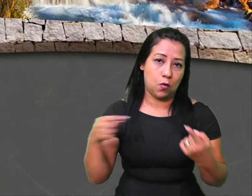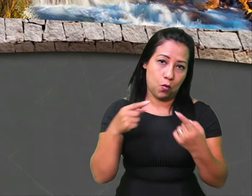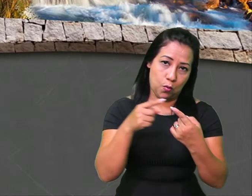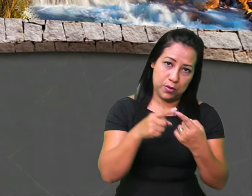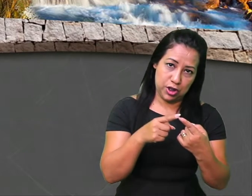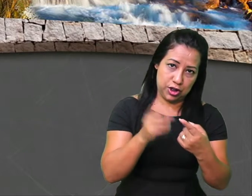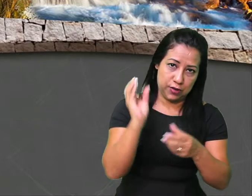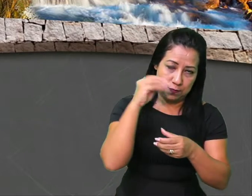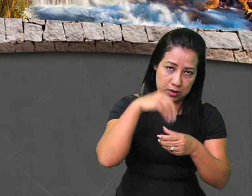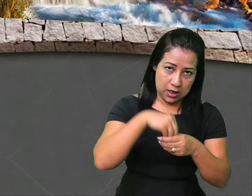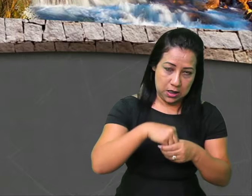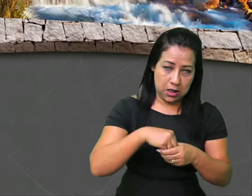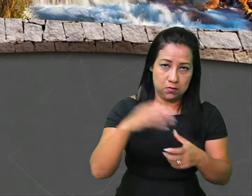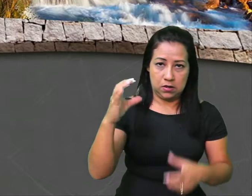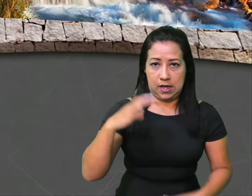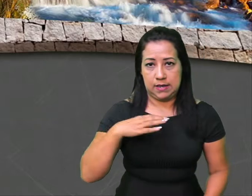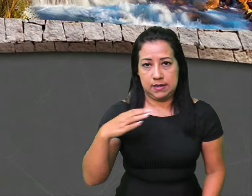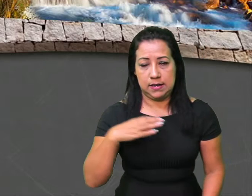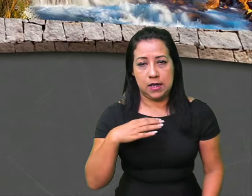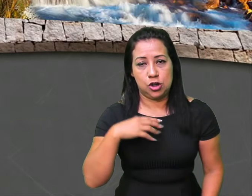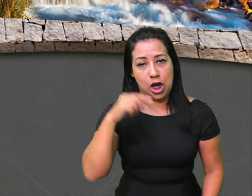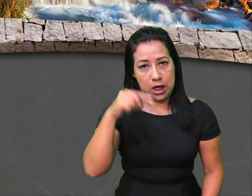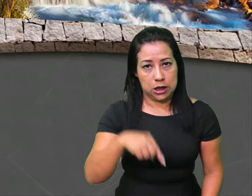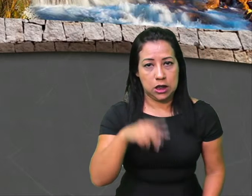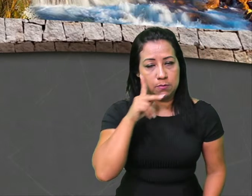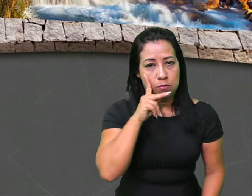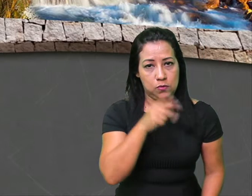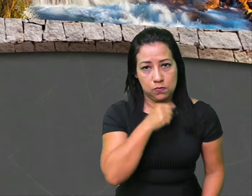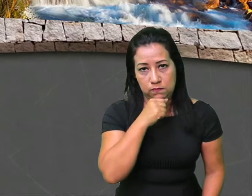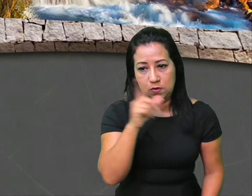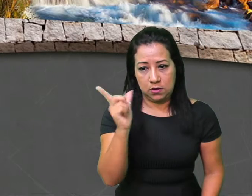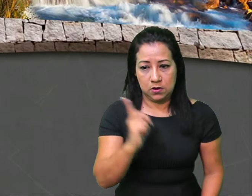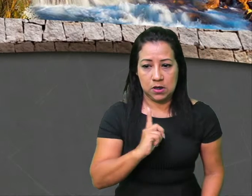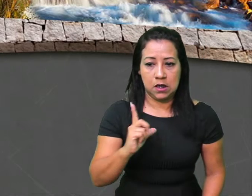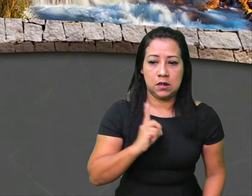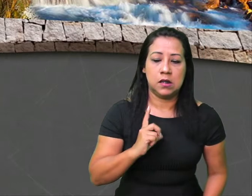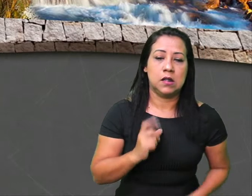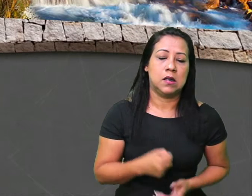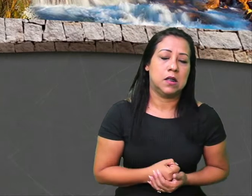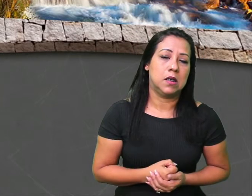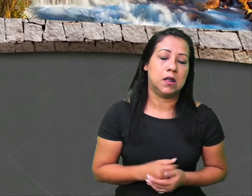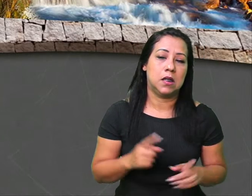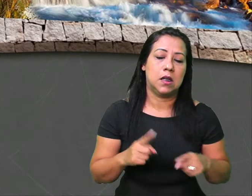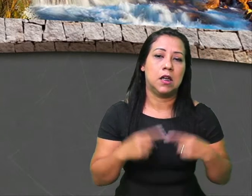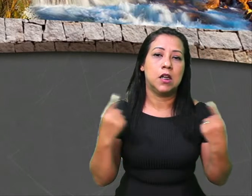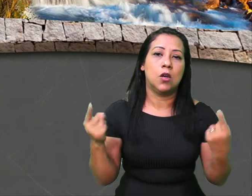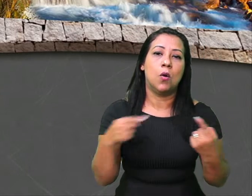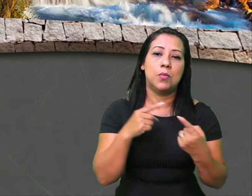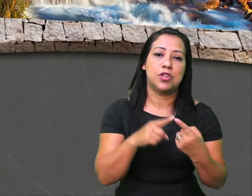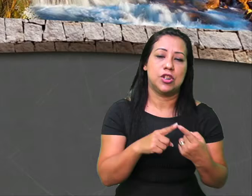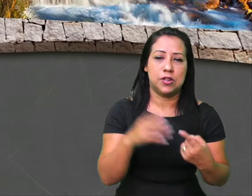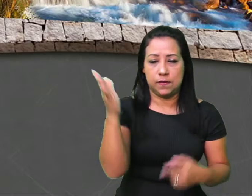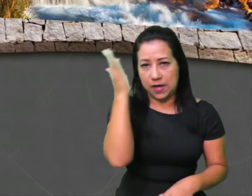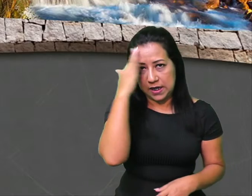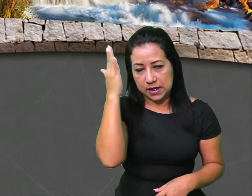urbanas. Isso é o que, meu querido? É entender a transformação do espaço. O Enem